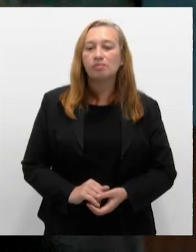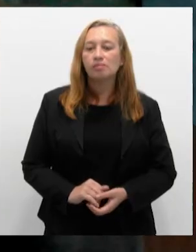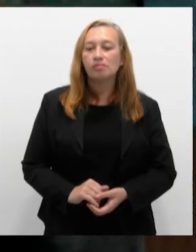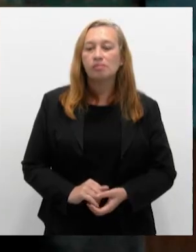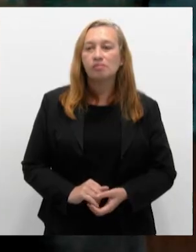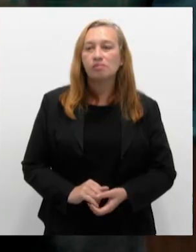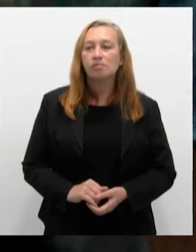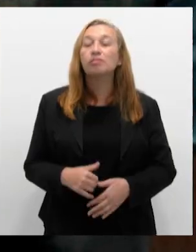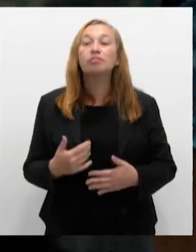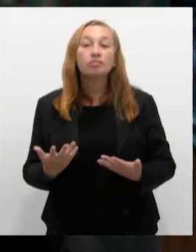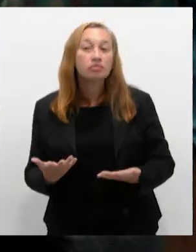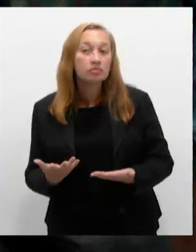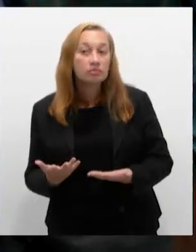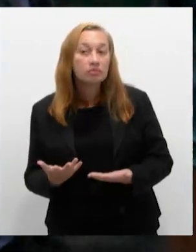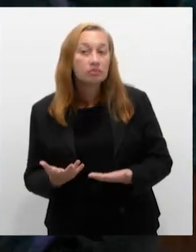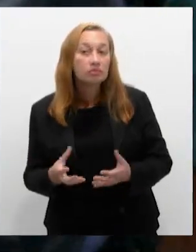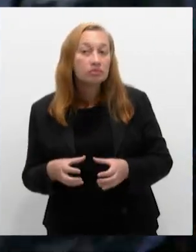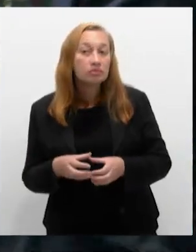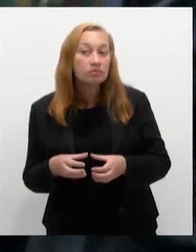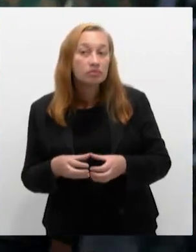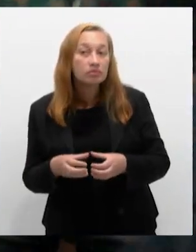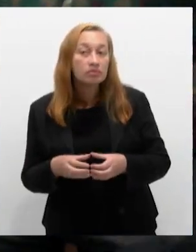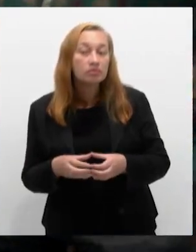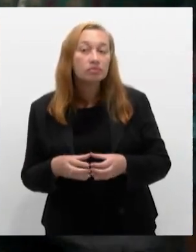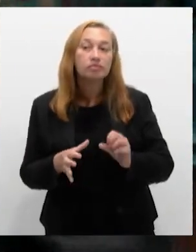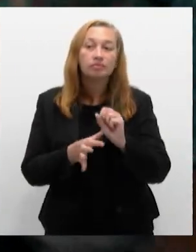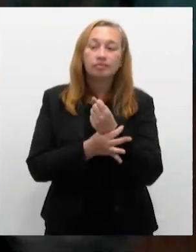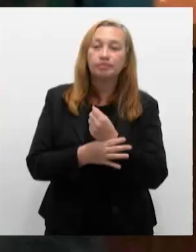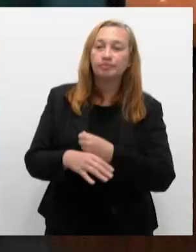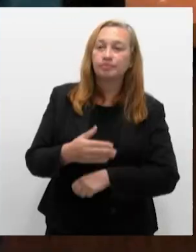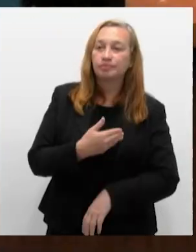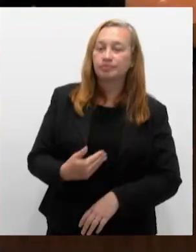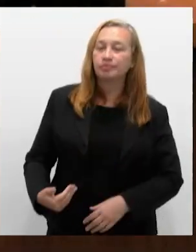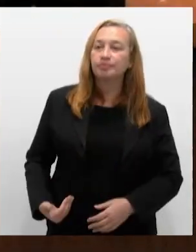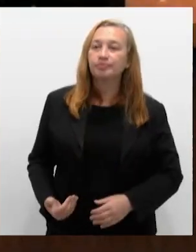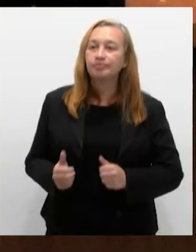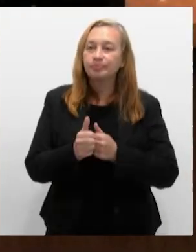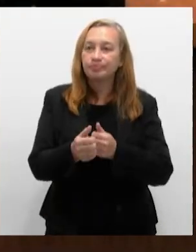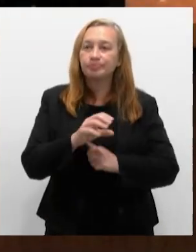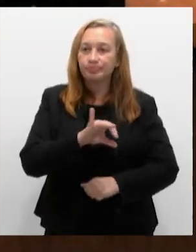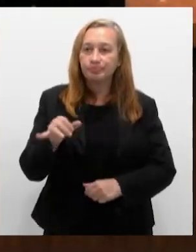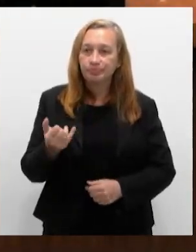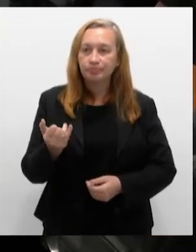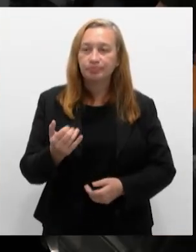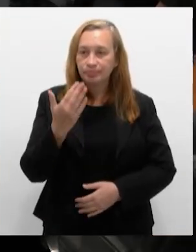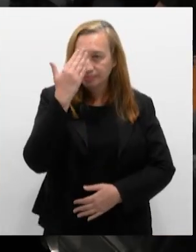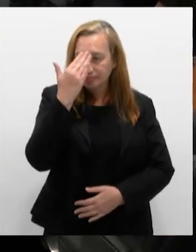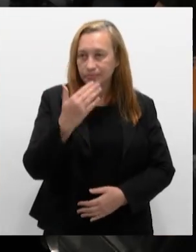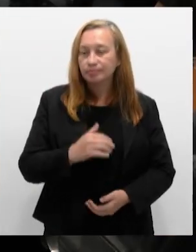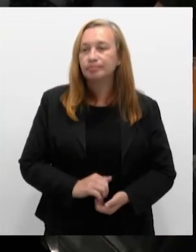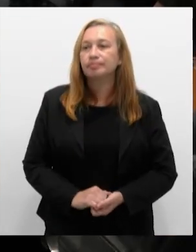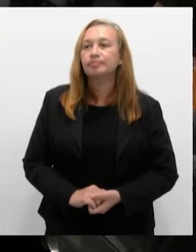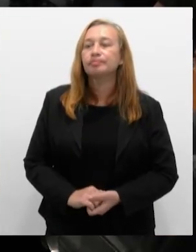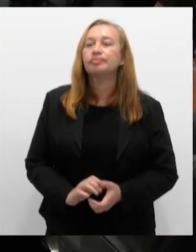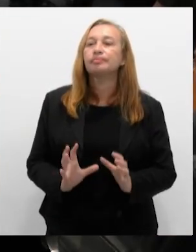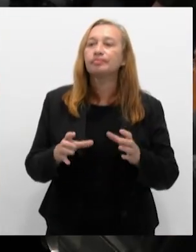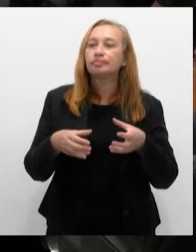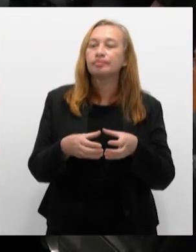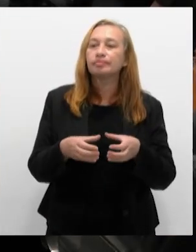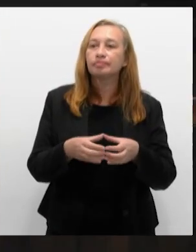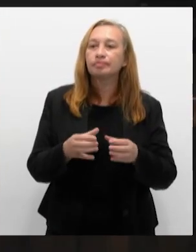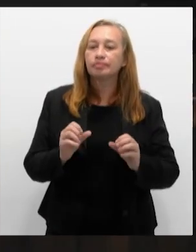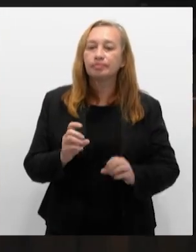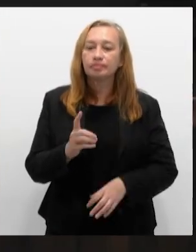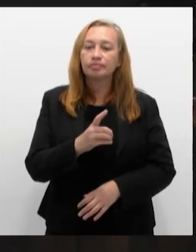Por qual comissão, presidente? Oi? Segurança Pública. Acompanho o parecer da CCJ. Muito obrigado. Pela Comissão de